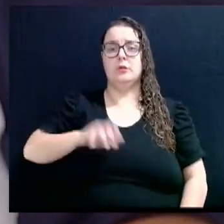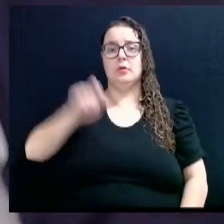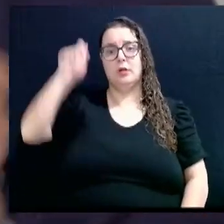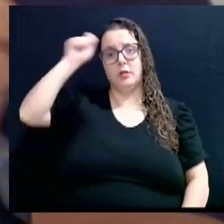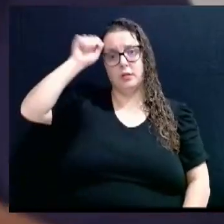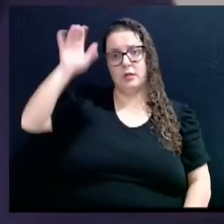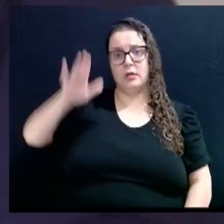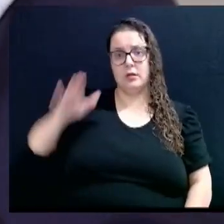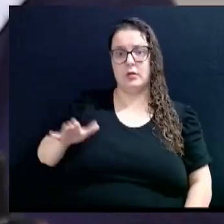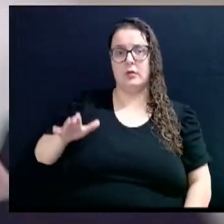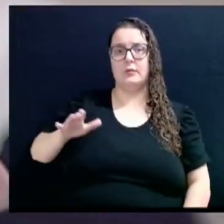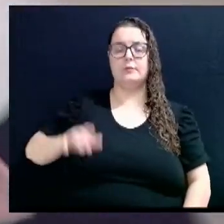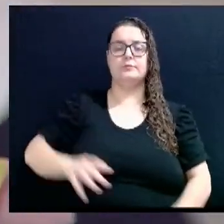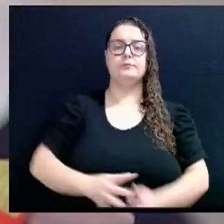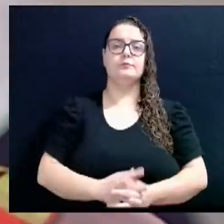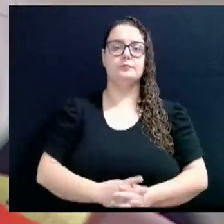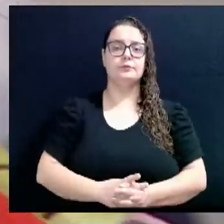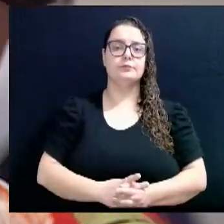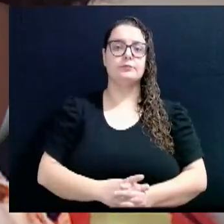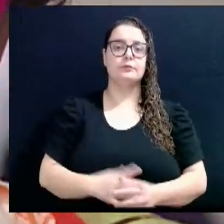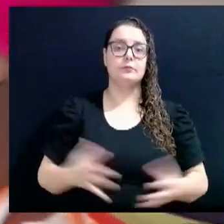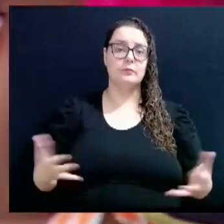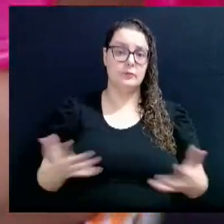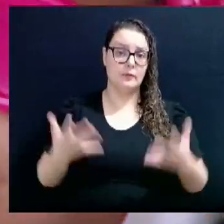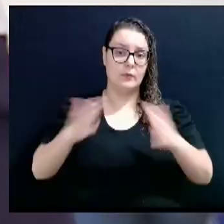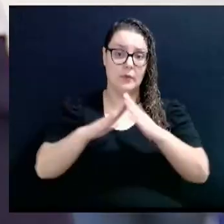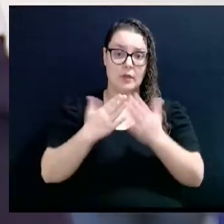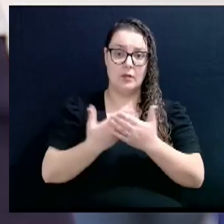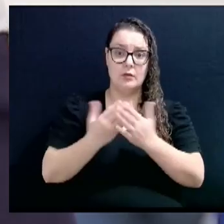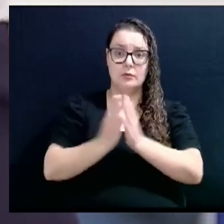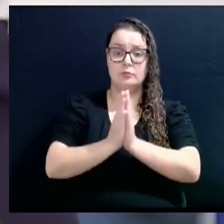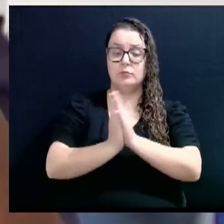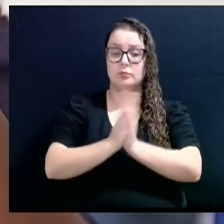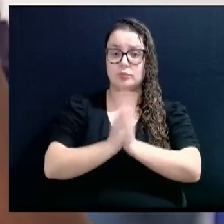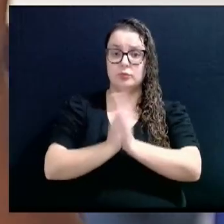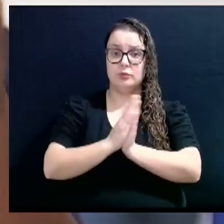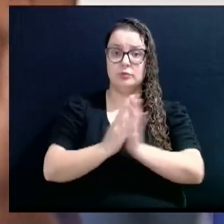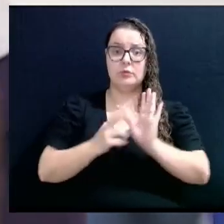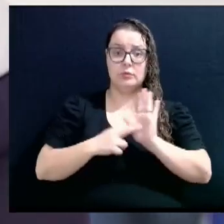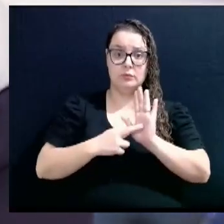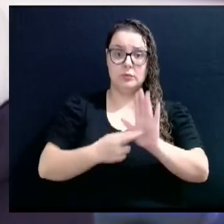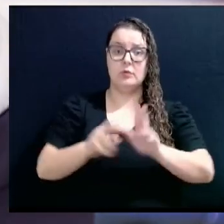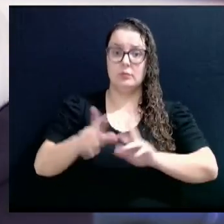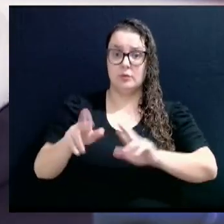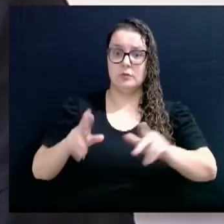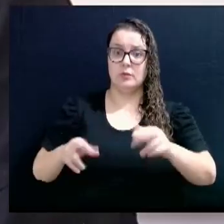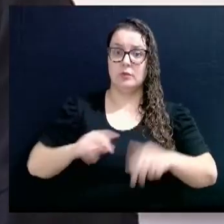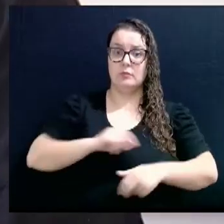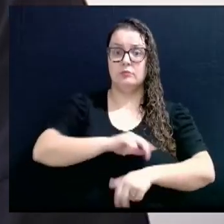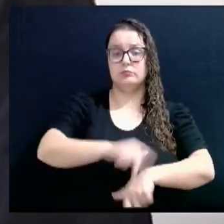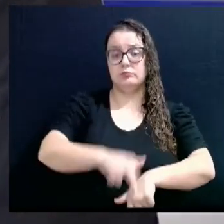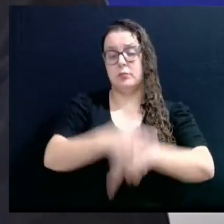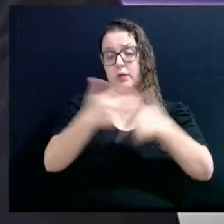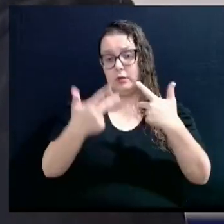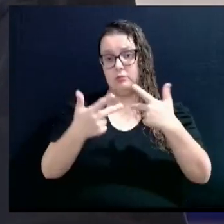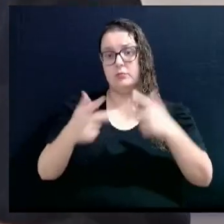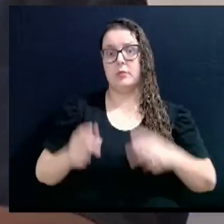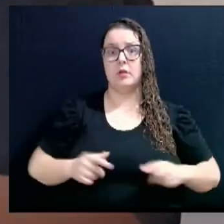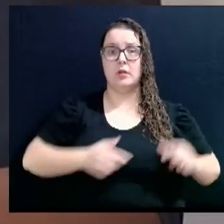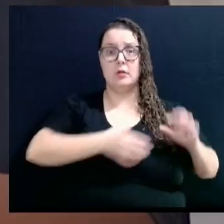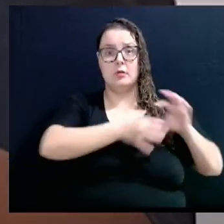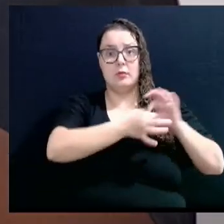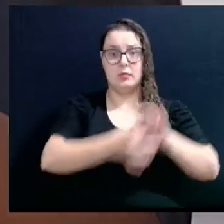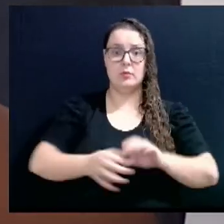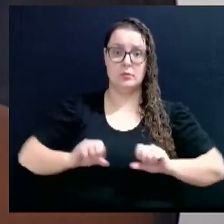das iniciativas da escola utiliza bonecas que representam diferentes etnias e contextos de luta, ajudando os jovens